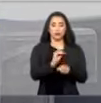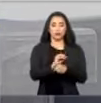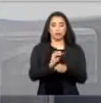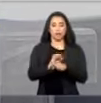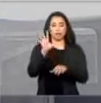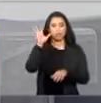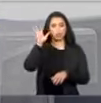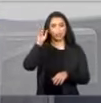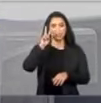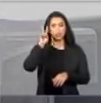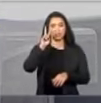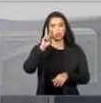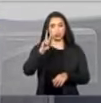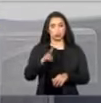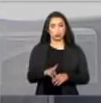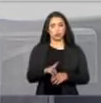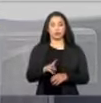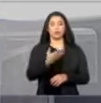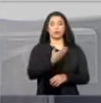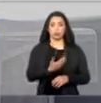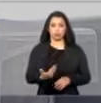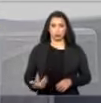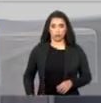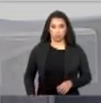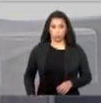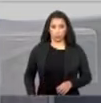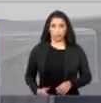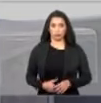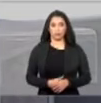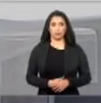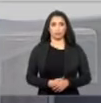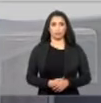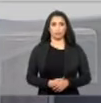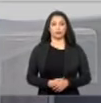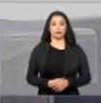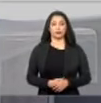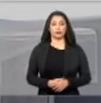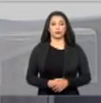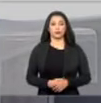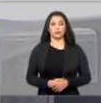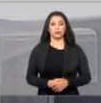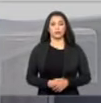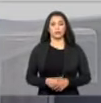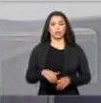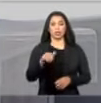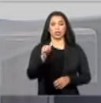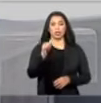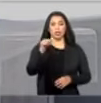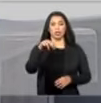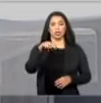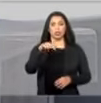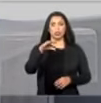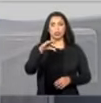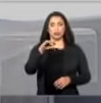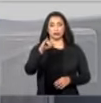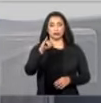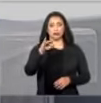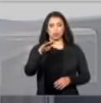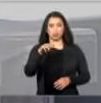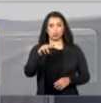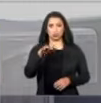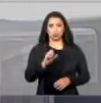políticas de governo. E parando sobre a Ancine e a Secretaria do Audiovisual, o Conselho Superior de